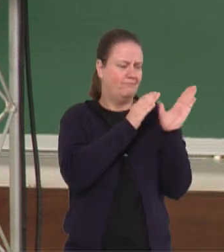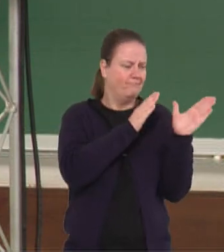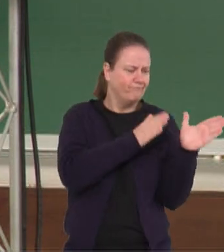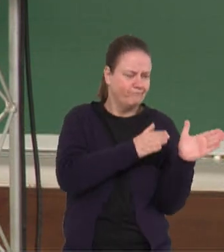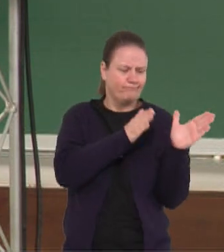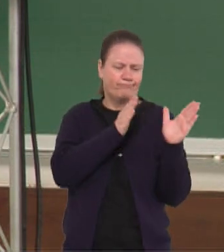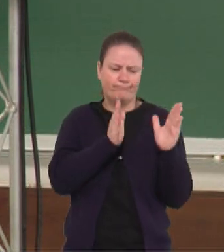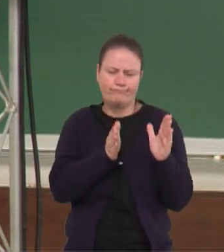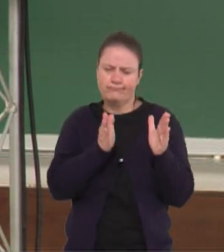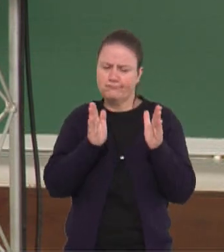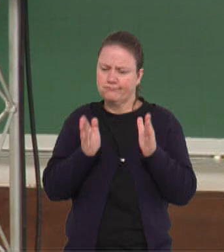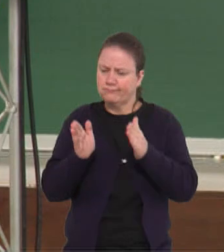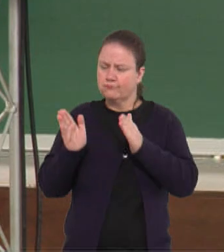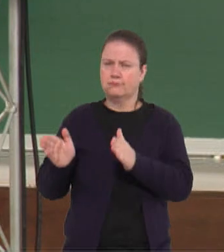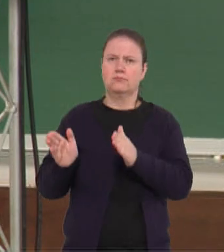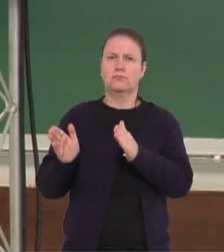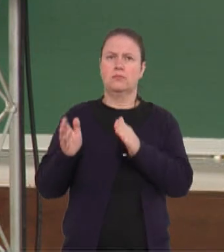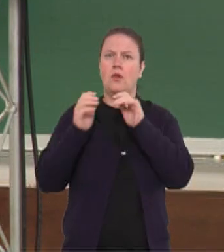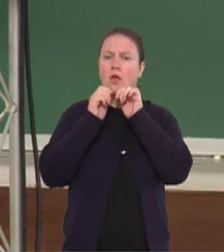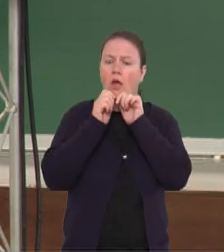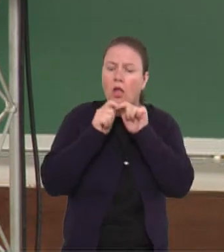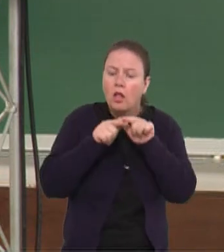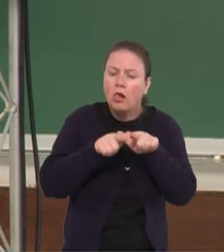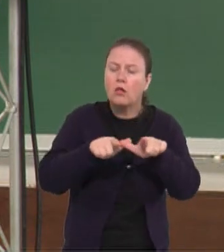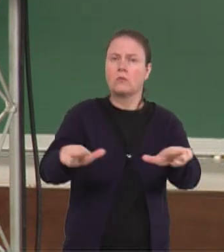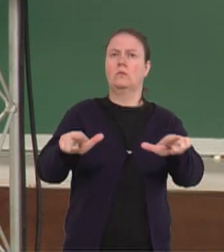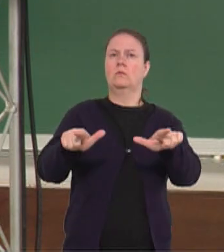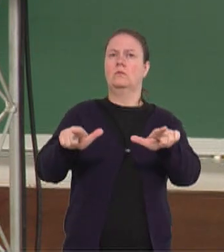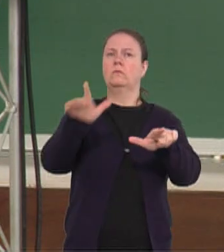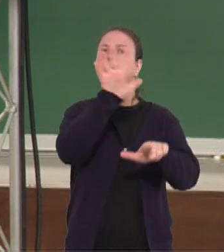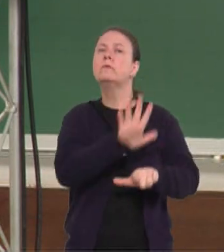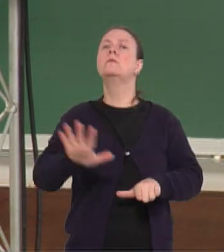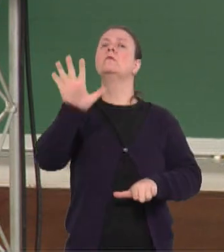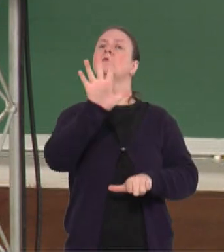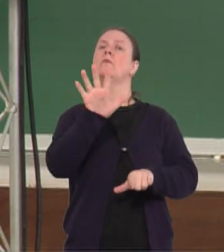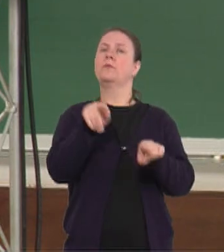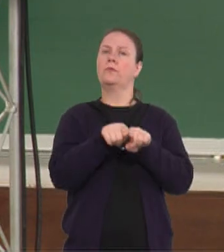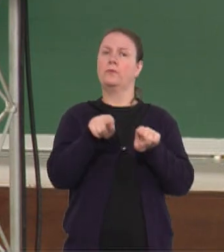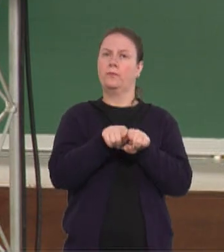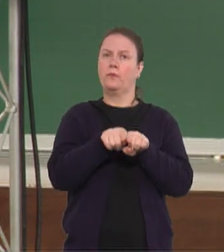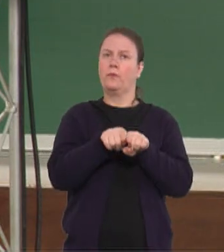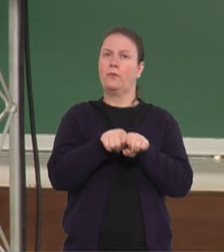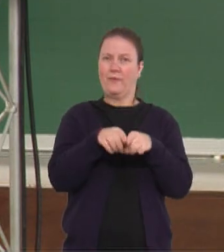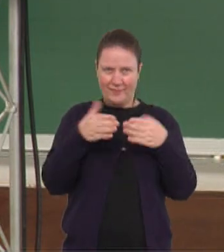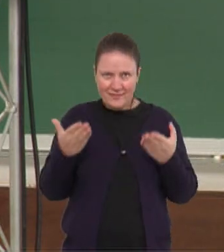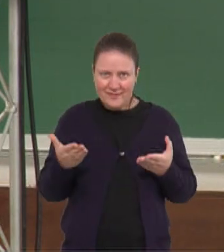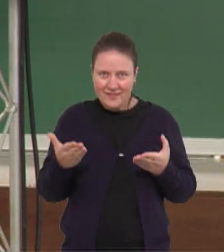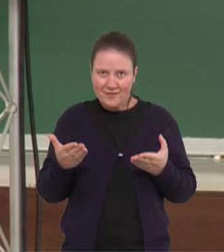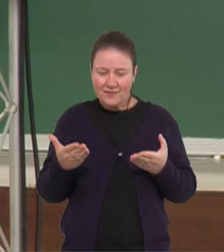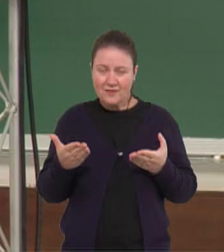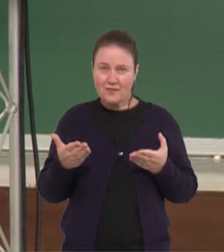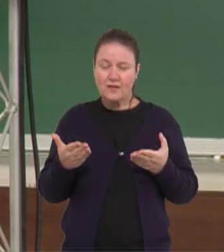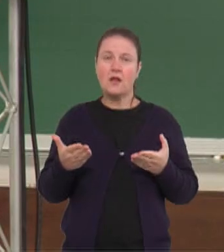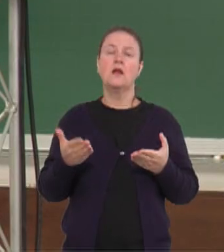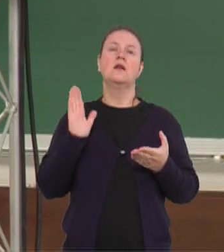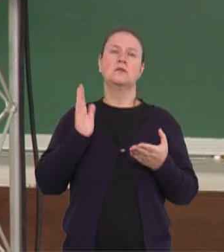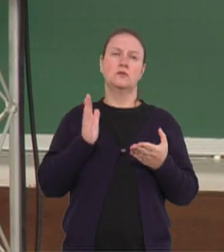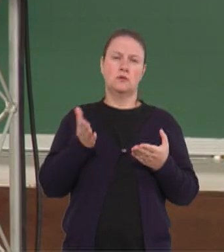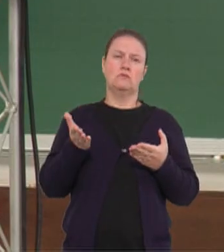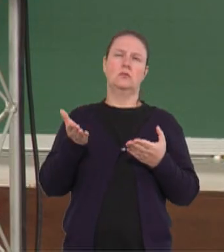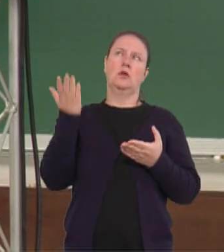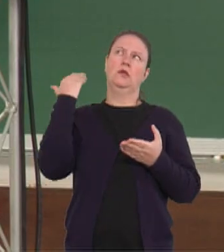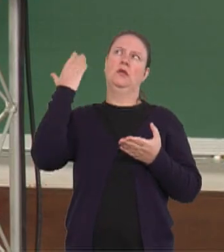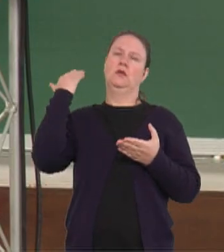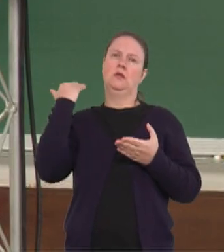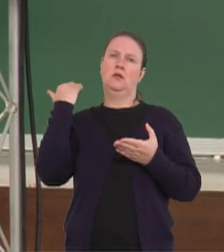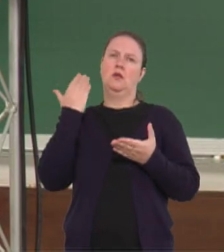figuras de linguagem. Aí, professora, eu não lembro direito, não tem problema. Figura de linguagem é aquilo que nós já falamos lá na aula